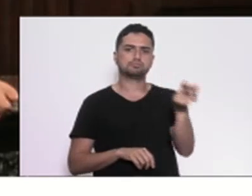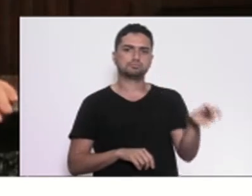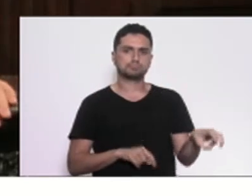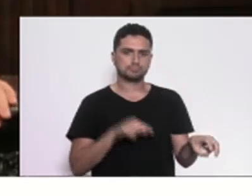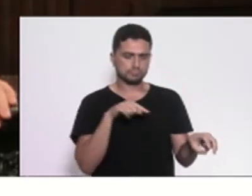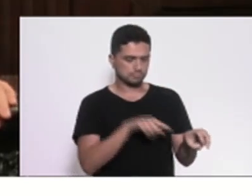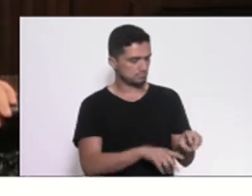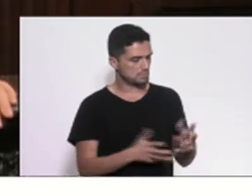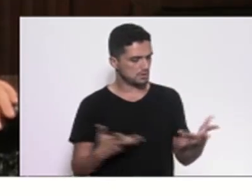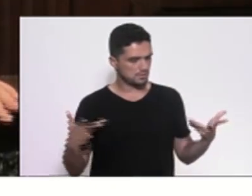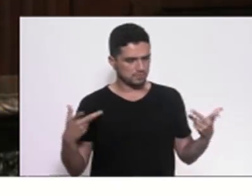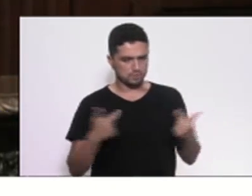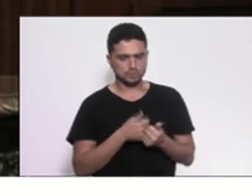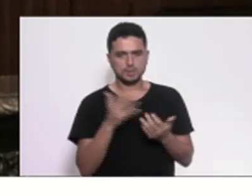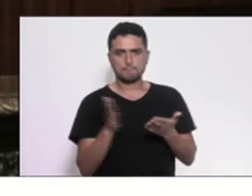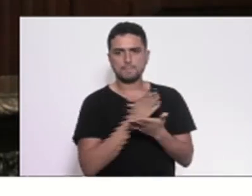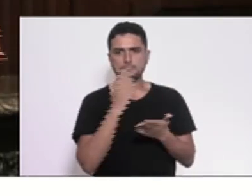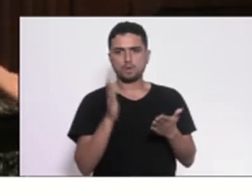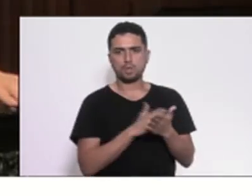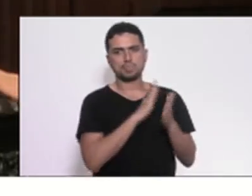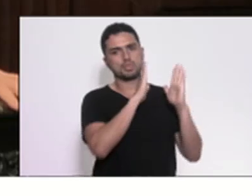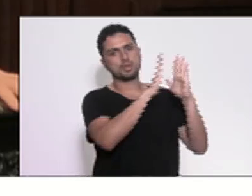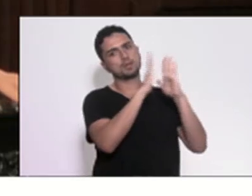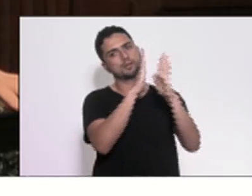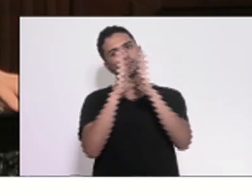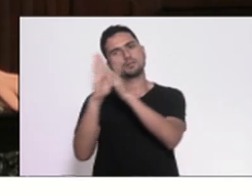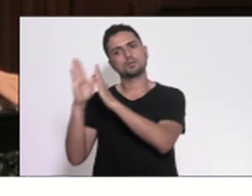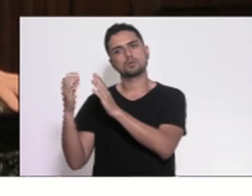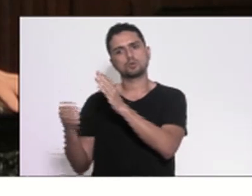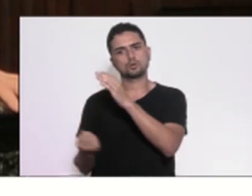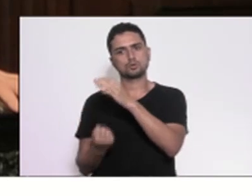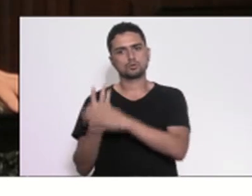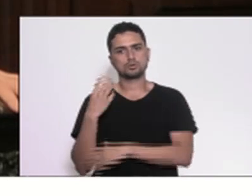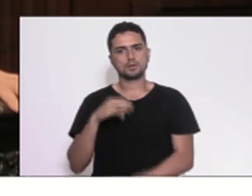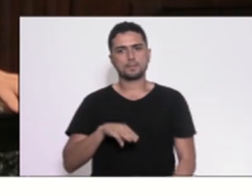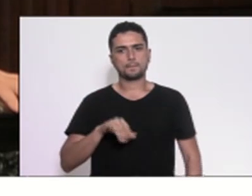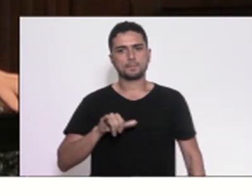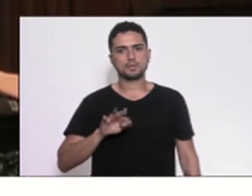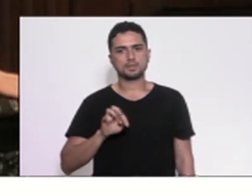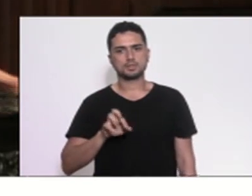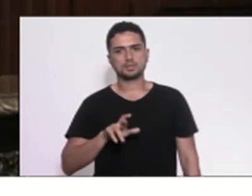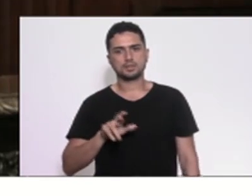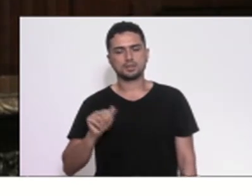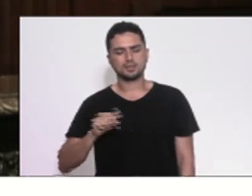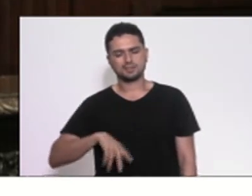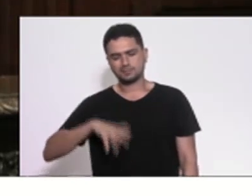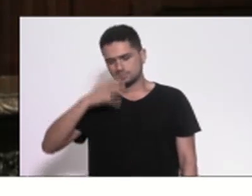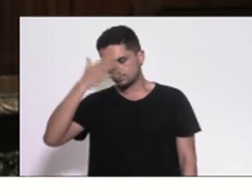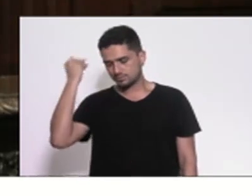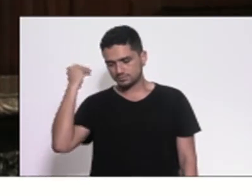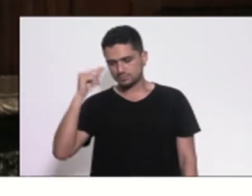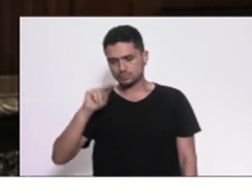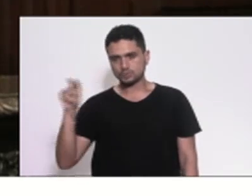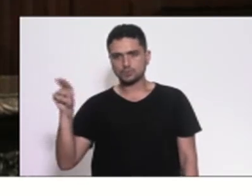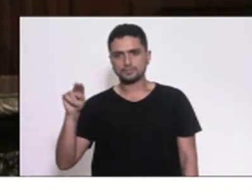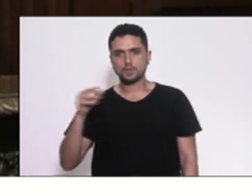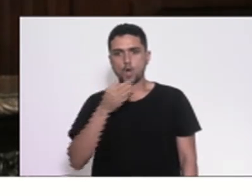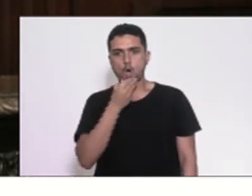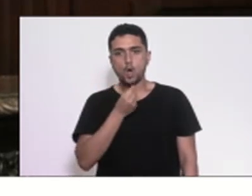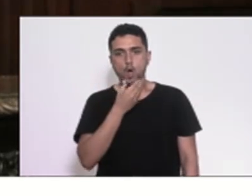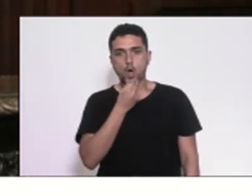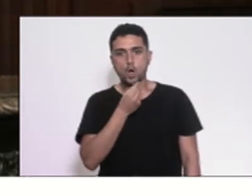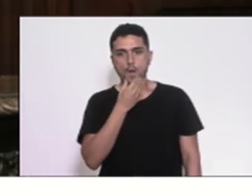maravilhosa, construída, salvo erro de memória, pelo Mitterrand, que foi um presidente francês